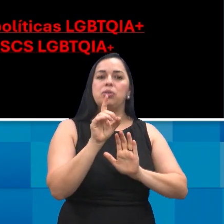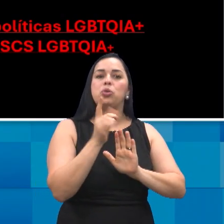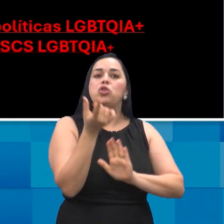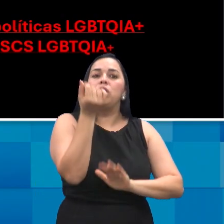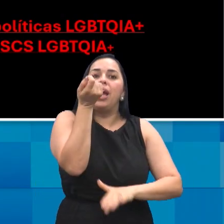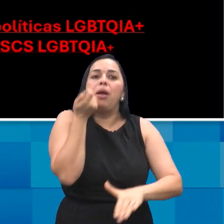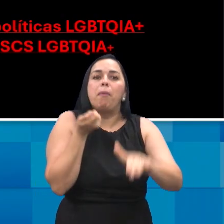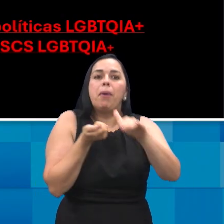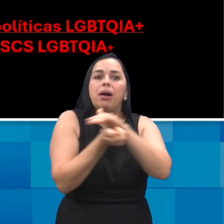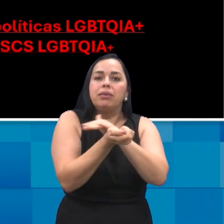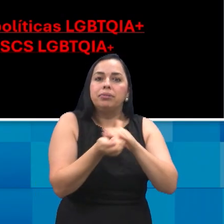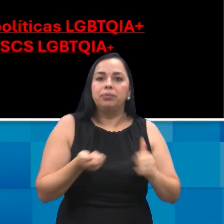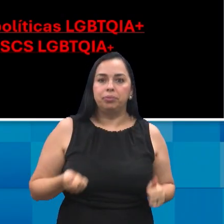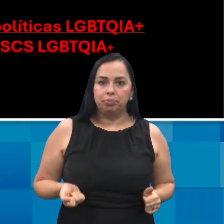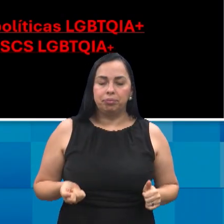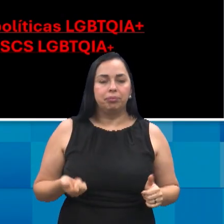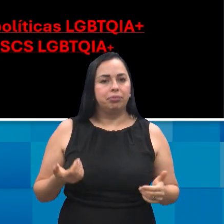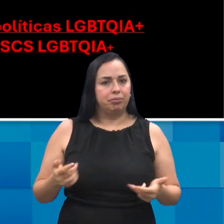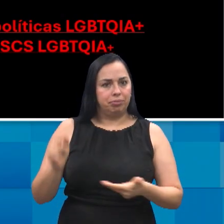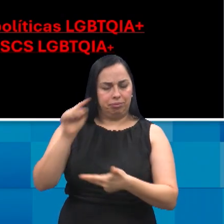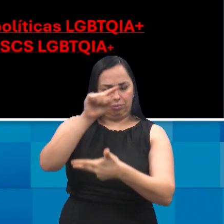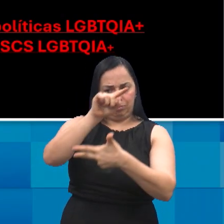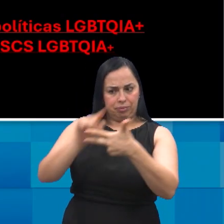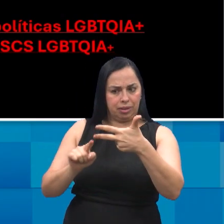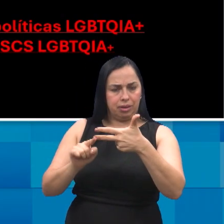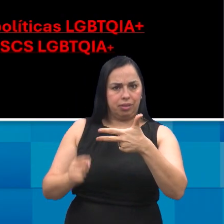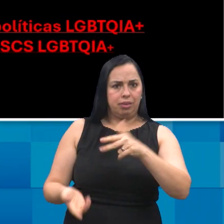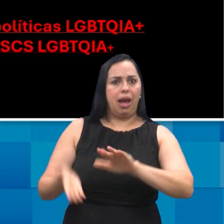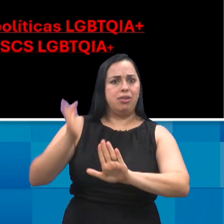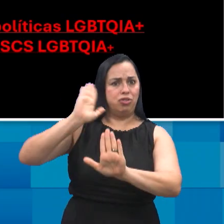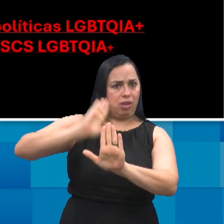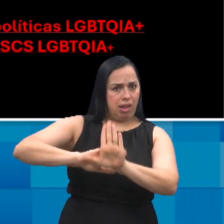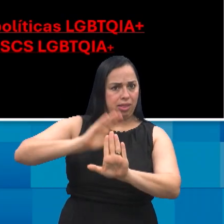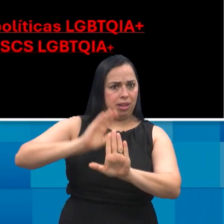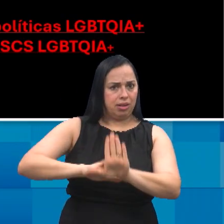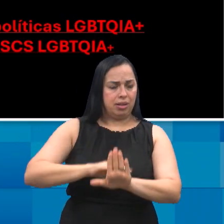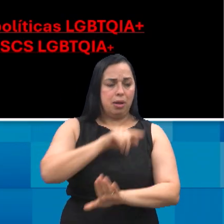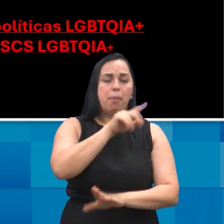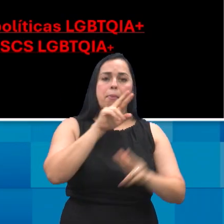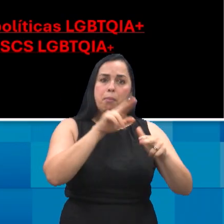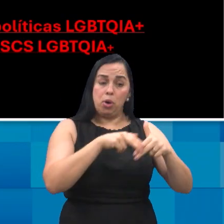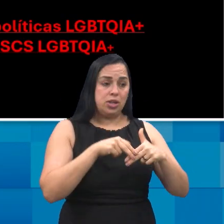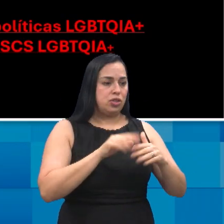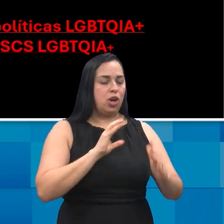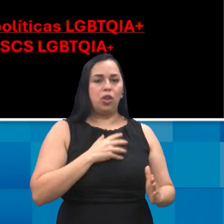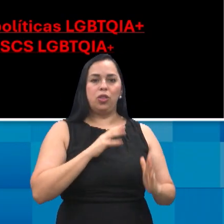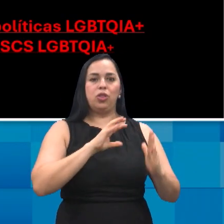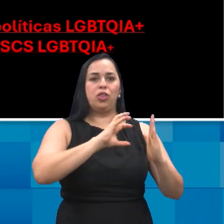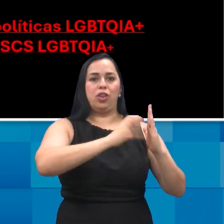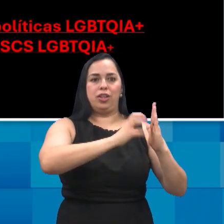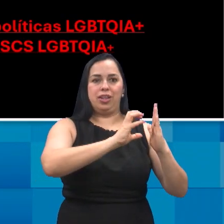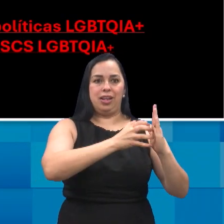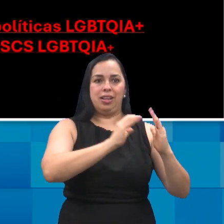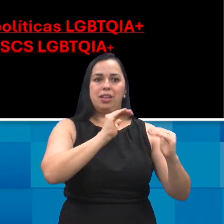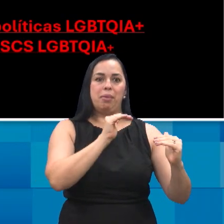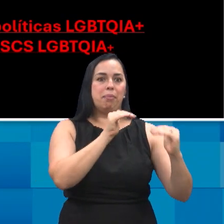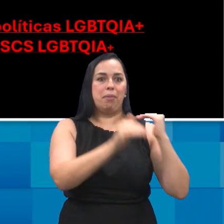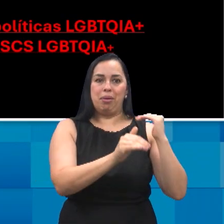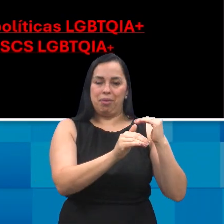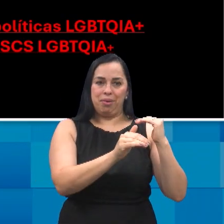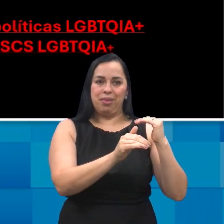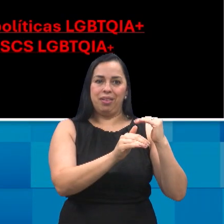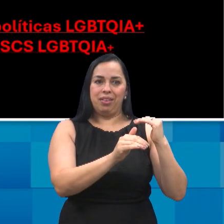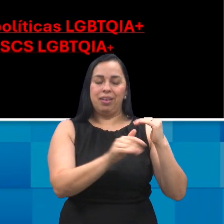seja, requerimentos ideológicos que, por isso mesmo, o PT não votou comigo, votou contra esses requerimentos, e